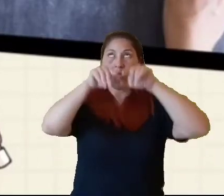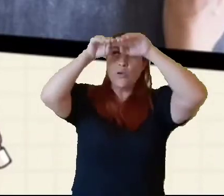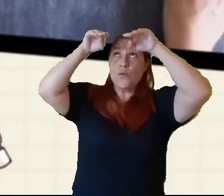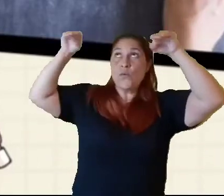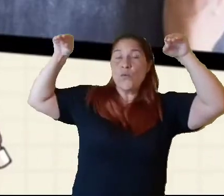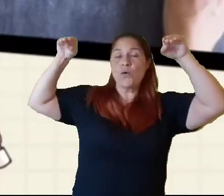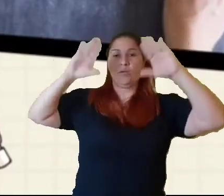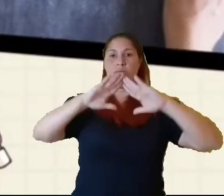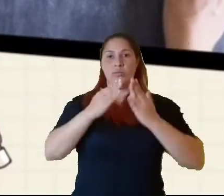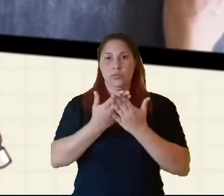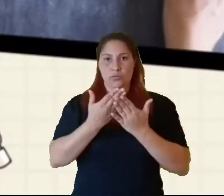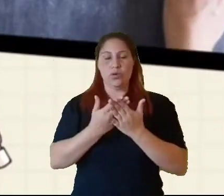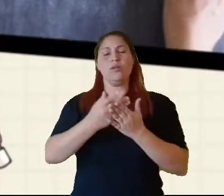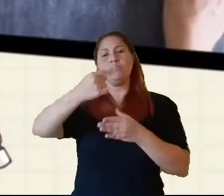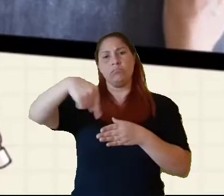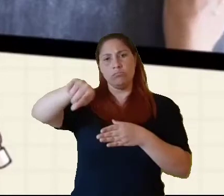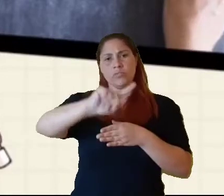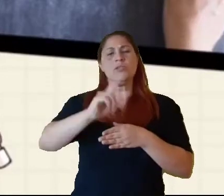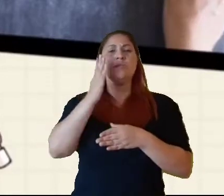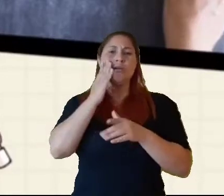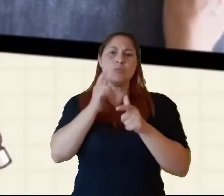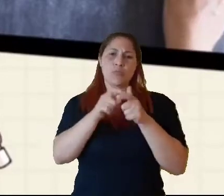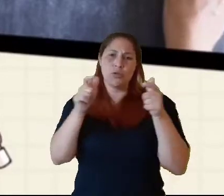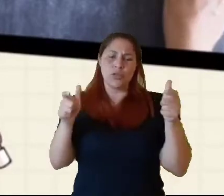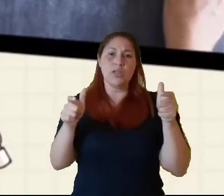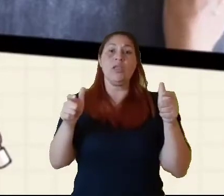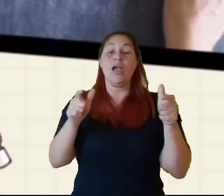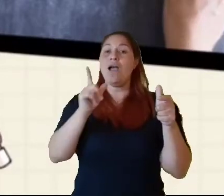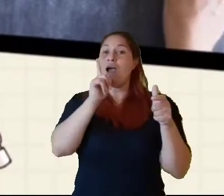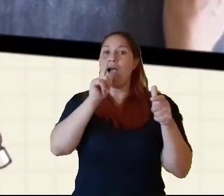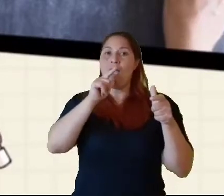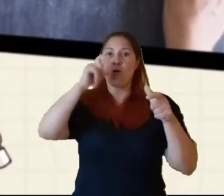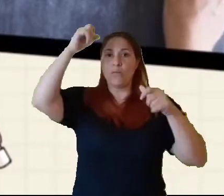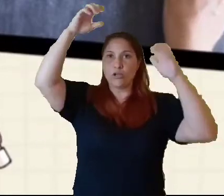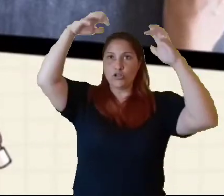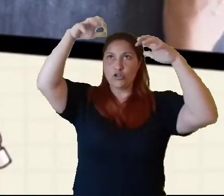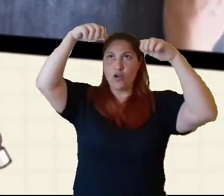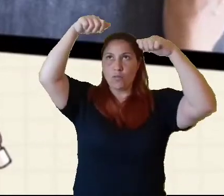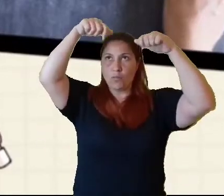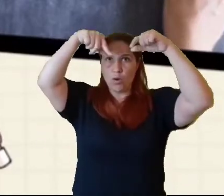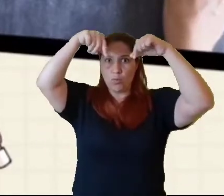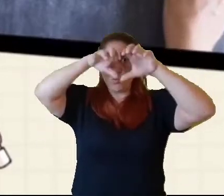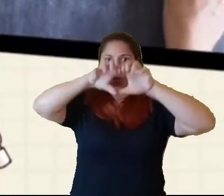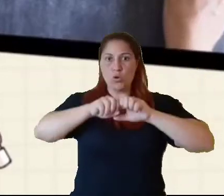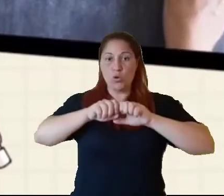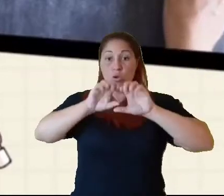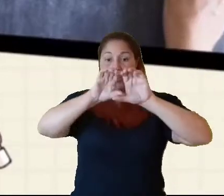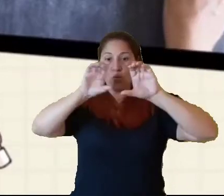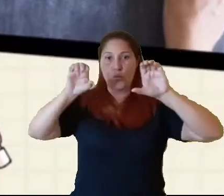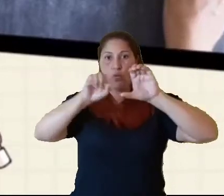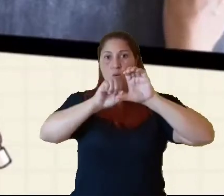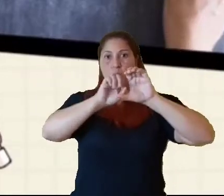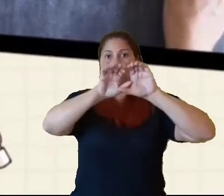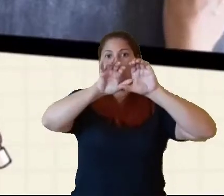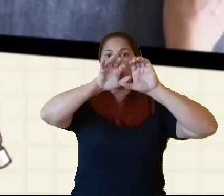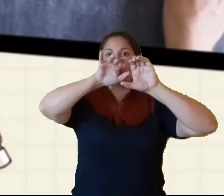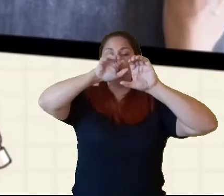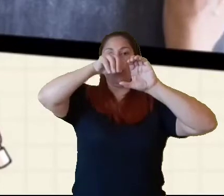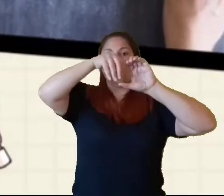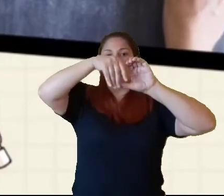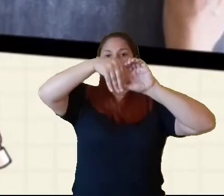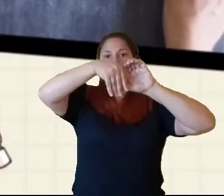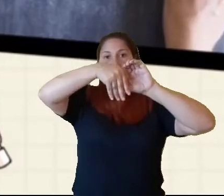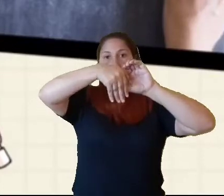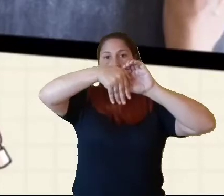alguns pais já sabem, né? A grande maioria, a calha enche de água e a água, quando chove muito, ela escorre pela parede e as salas